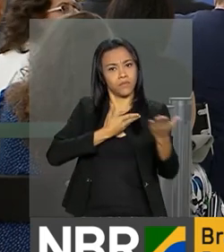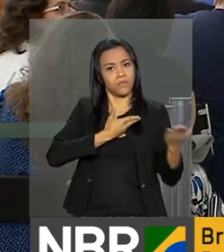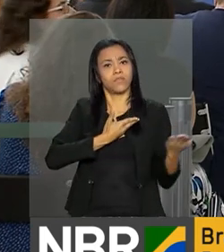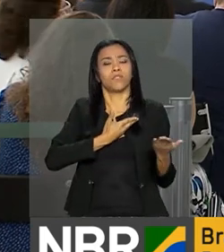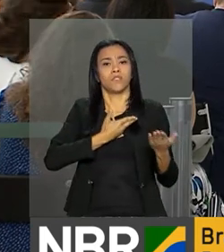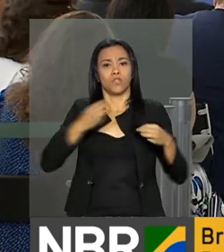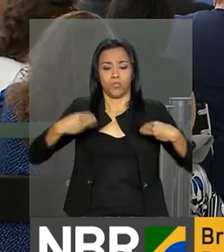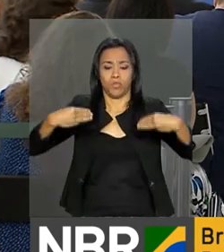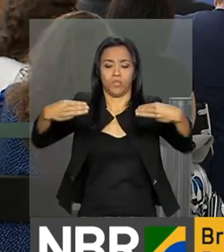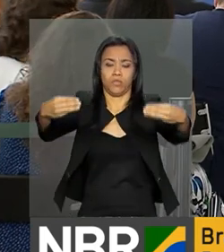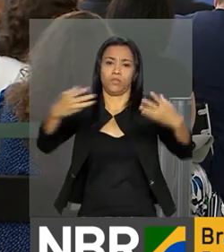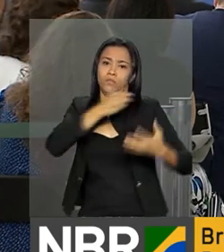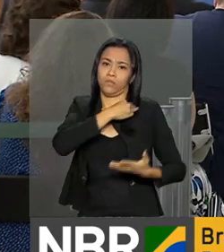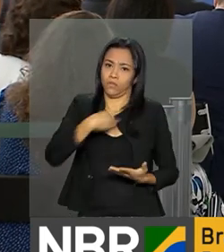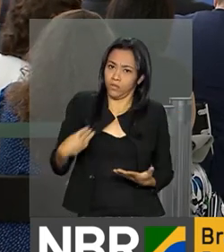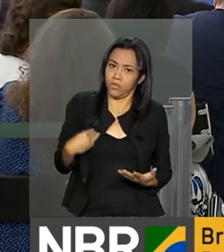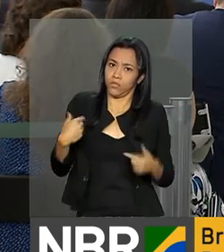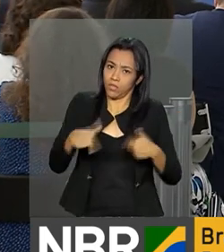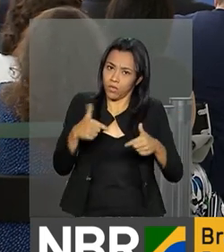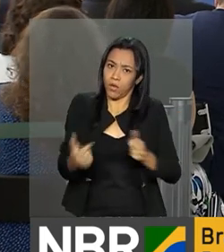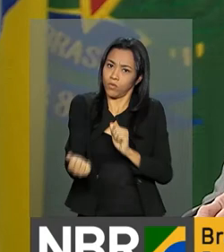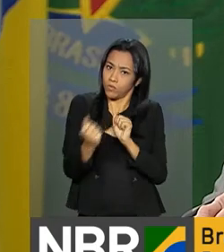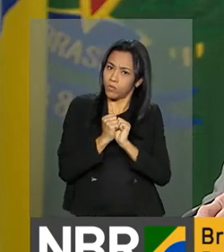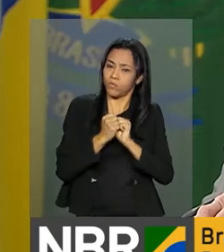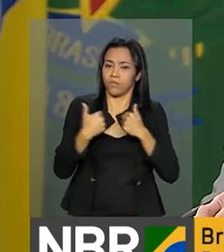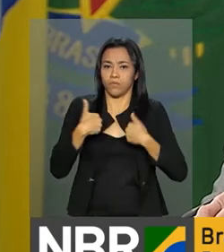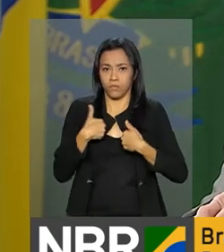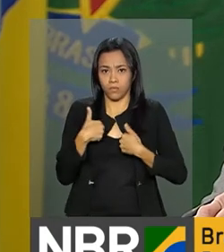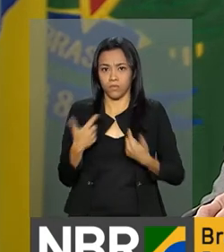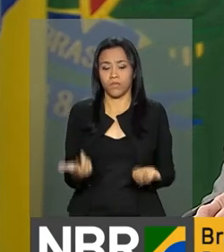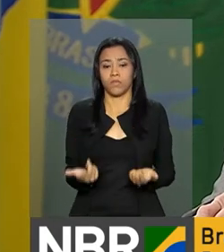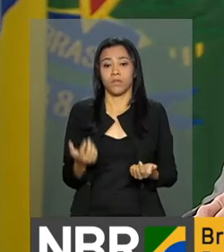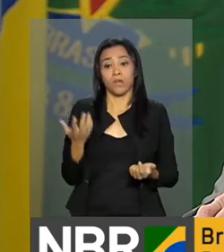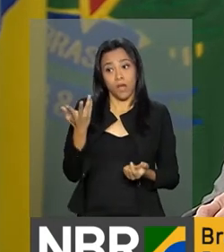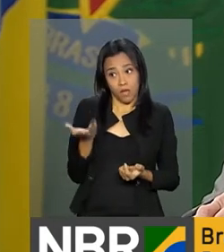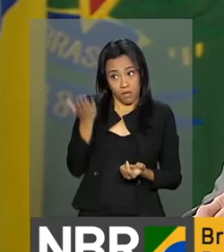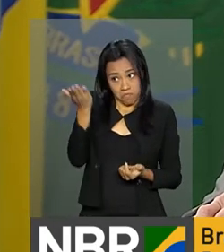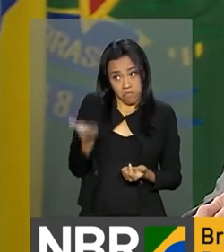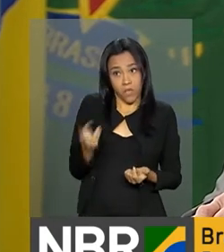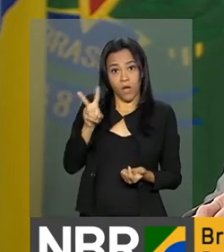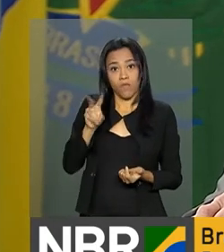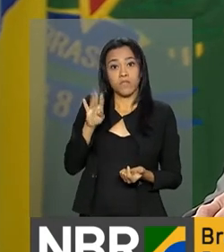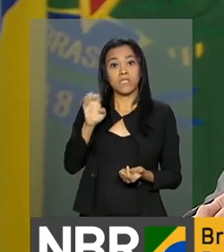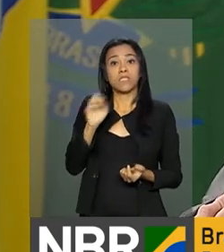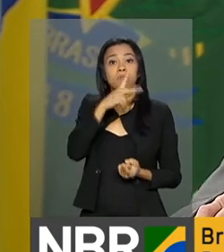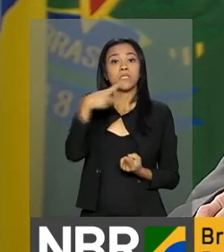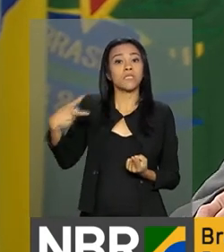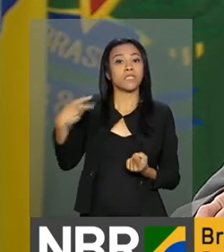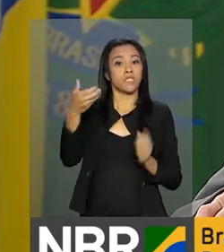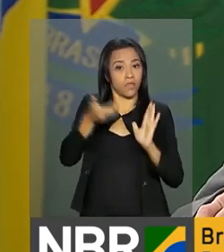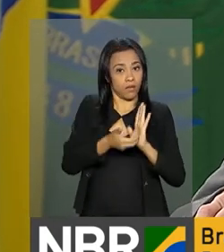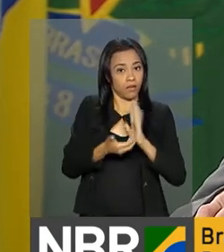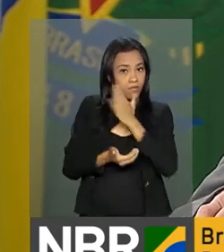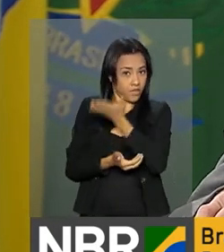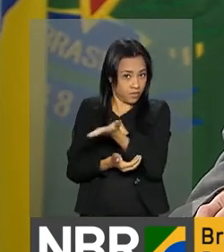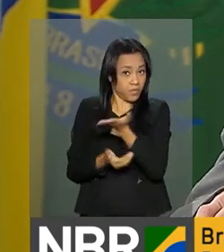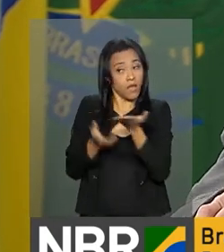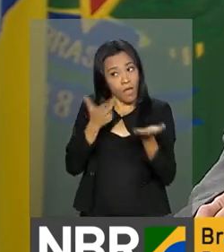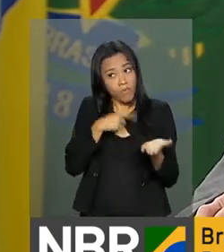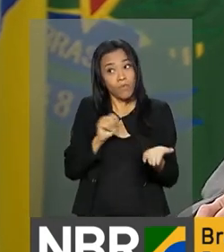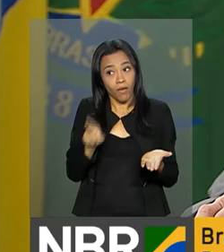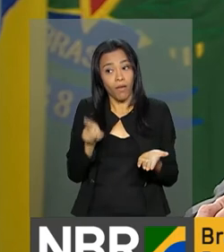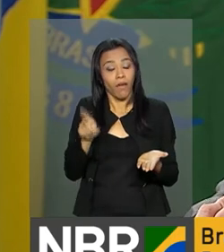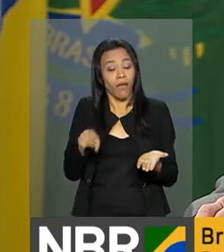vai sair são todos aqueles que trabalham fábio trabalho nosso isso presidente da câmara é no lixo são aqueles que trabalham